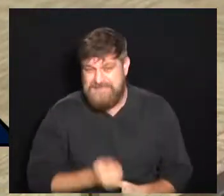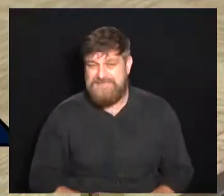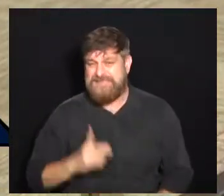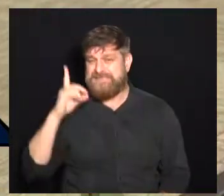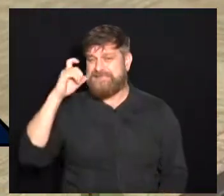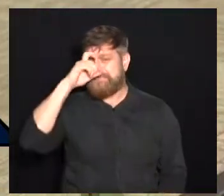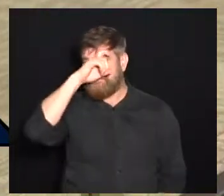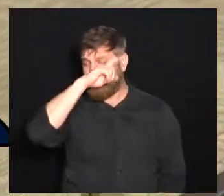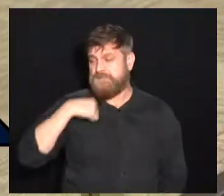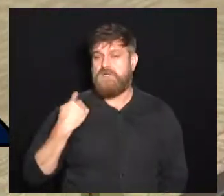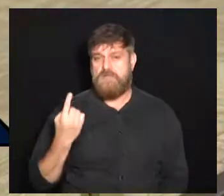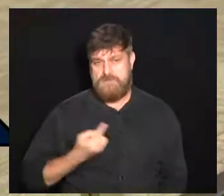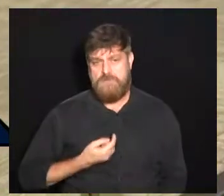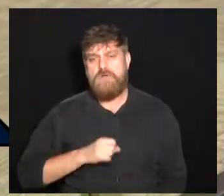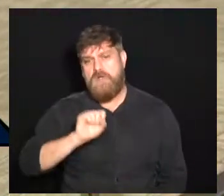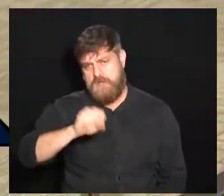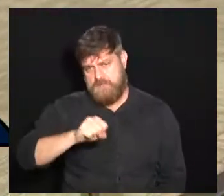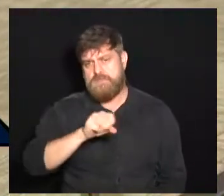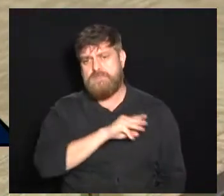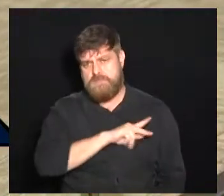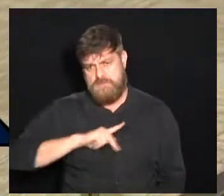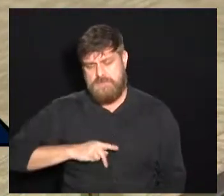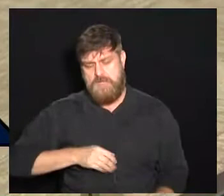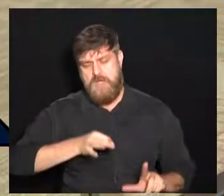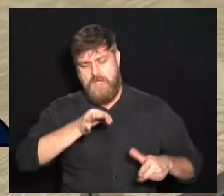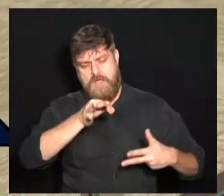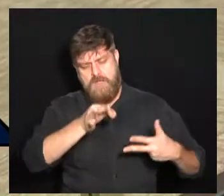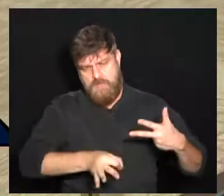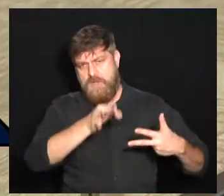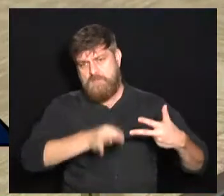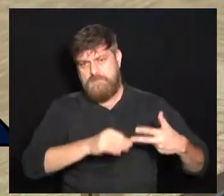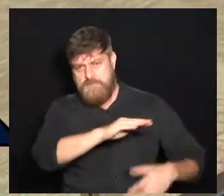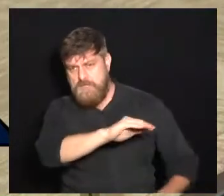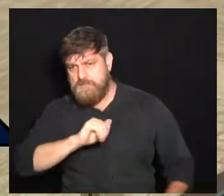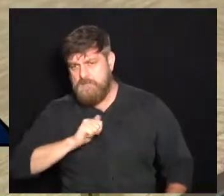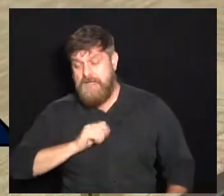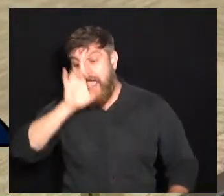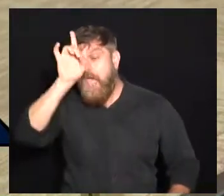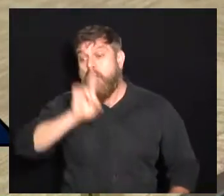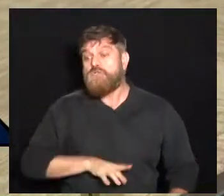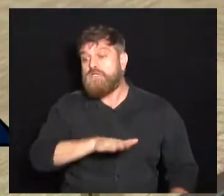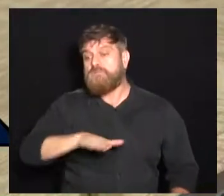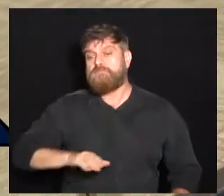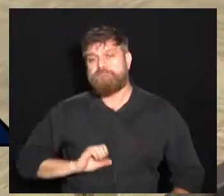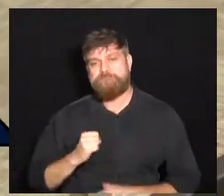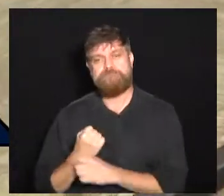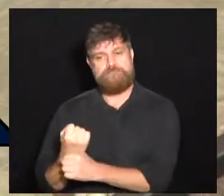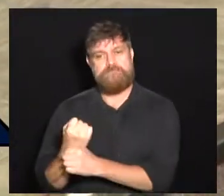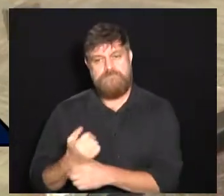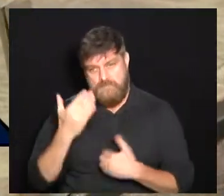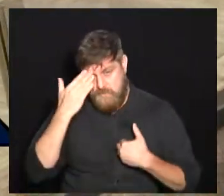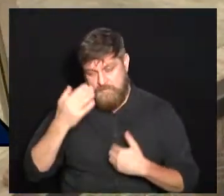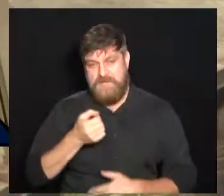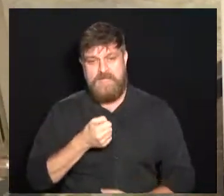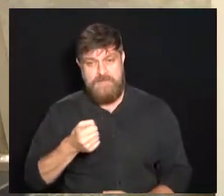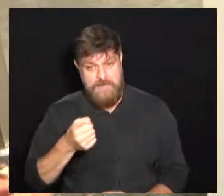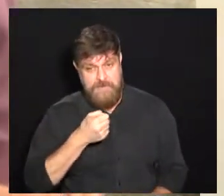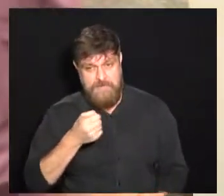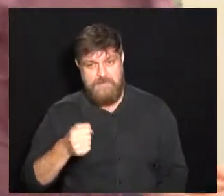dificuldades, nós podemos sim acionar o Poder Judiciário para fazer valer o direito dessas crianças. Muito obrigado pela entrevista. Obrigado.